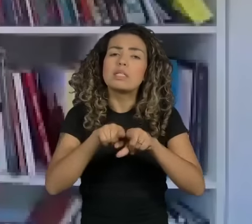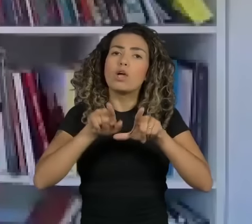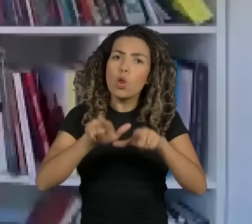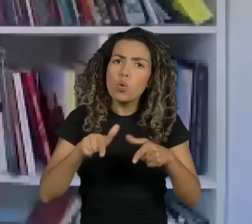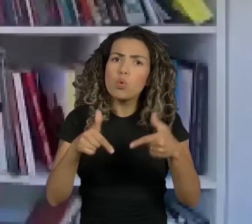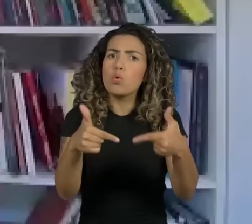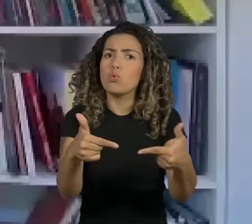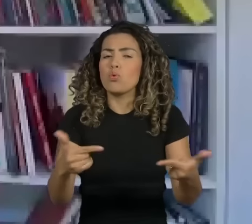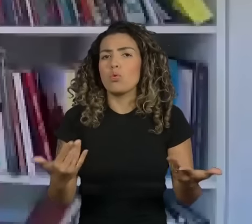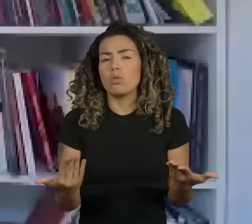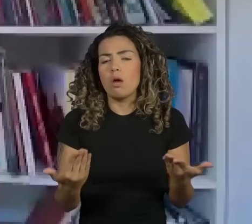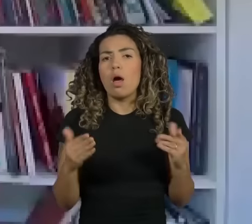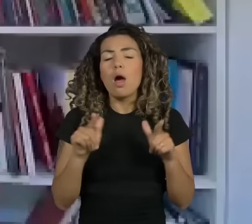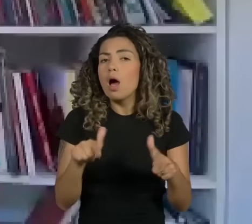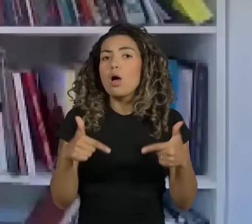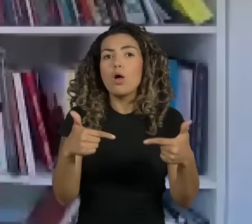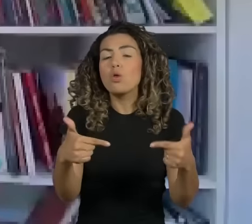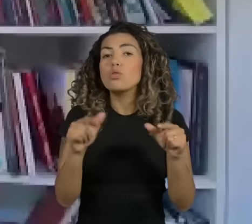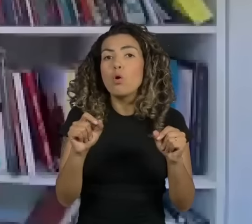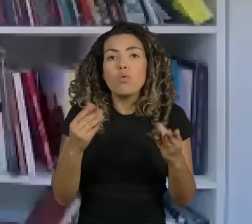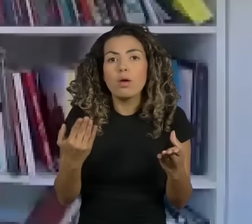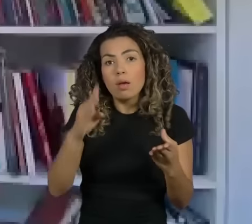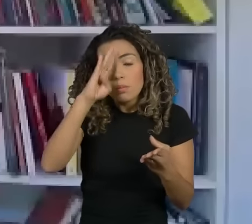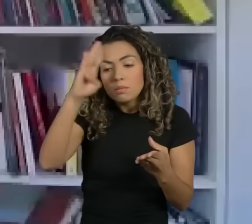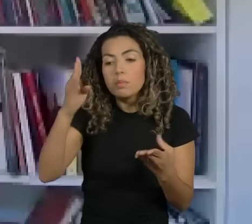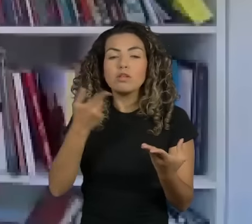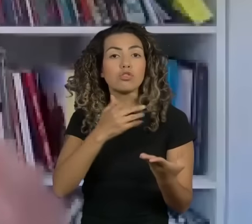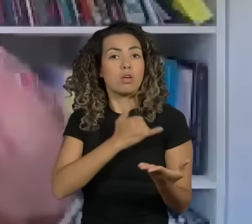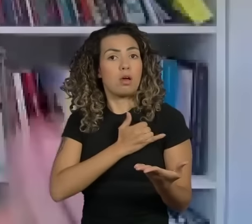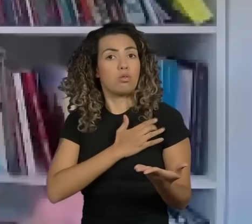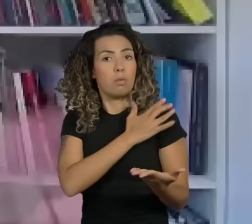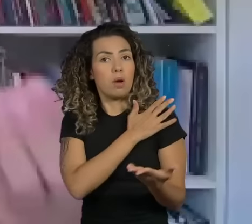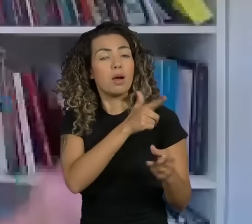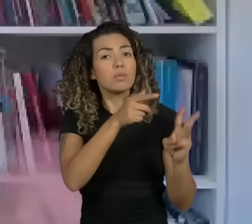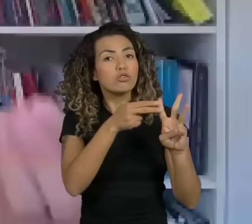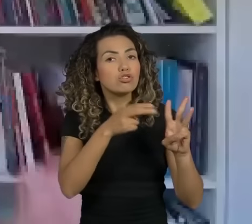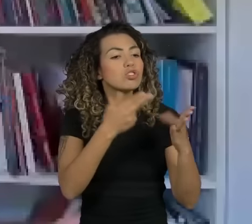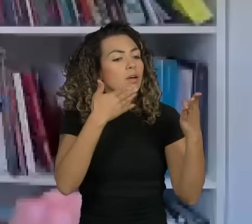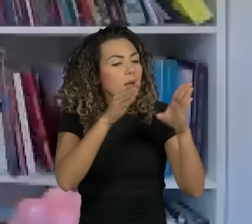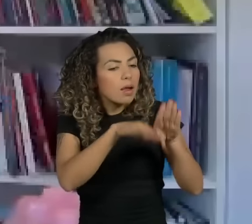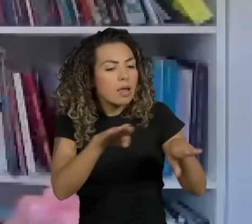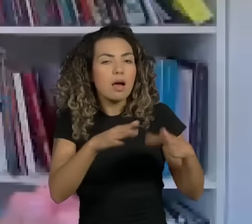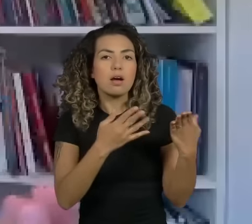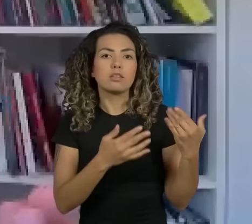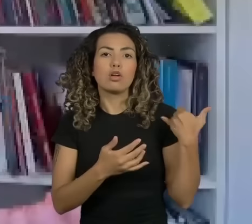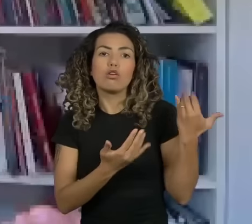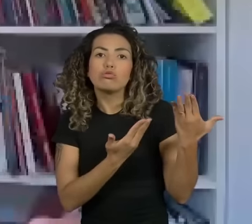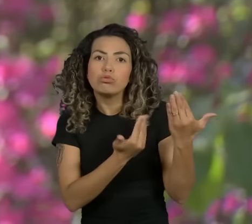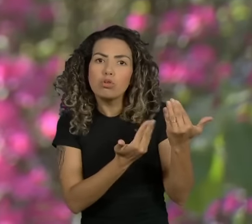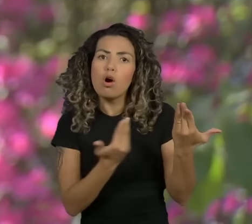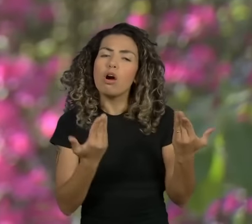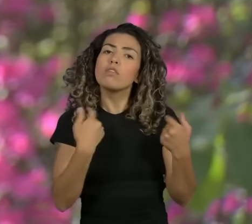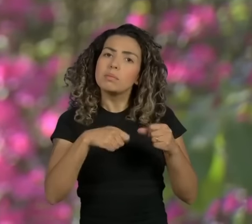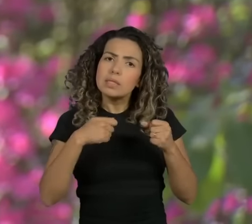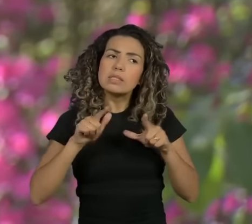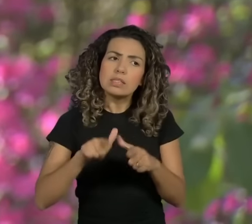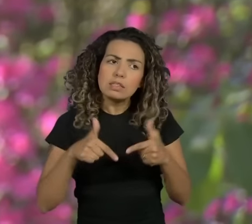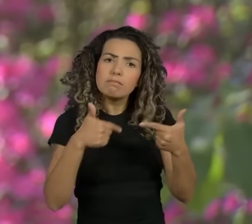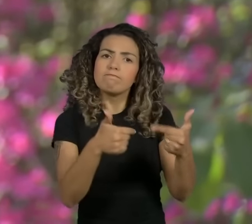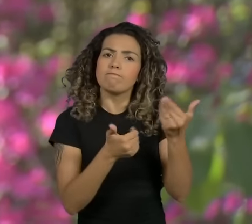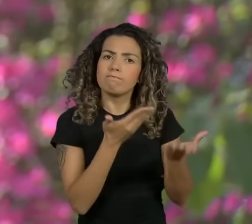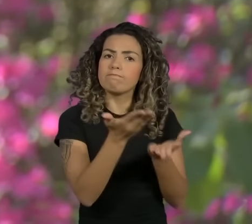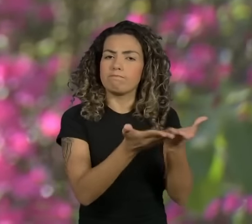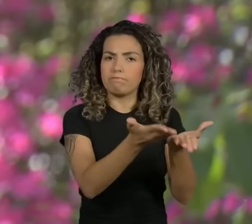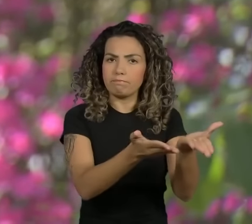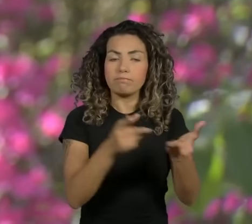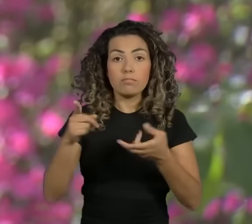especificidade da infância e juventude Yanomami e os serviços ofertados por essas organizações. O estudo do Unicef